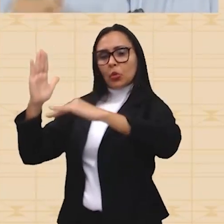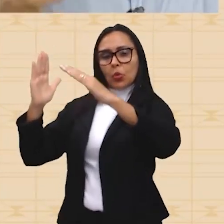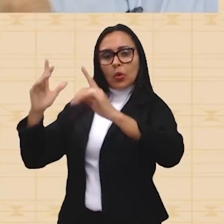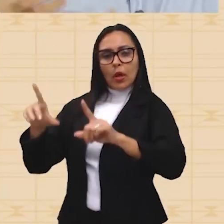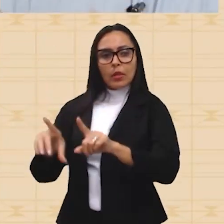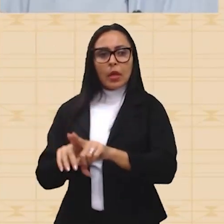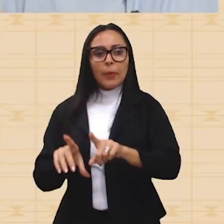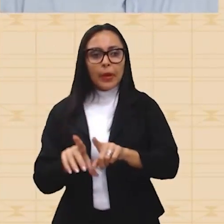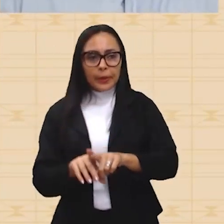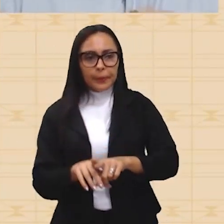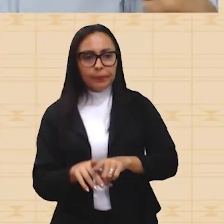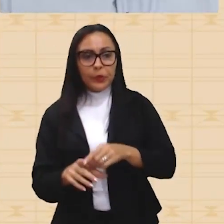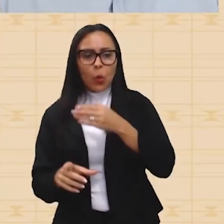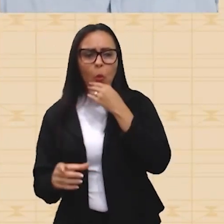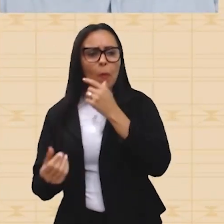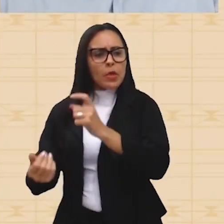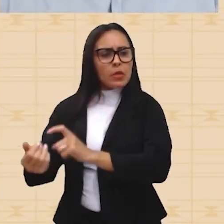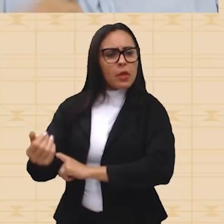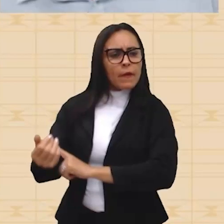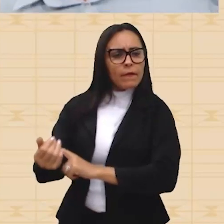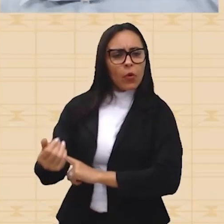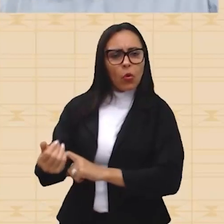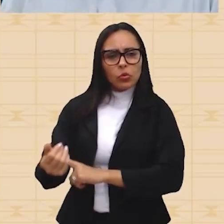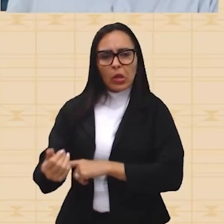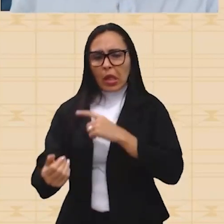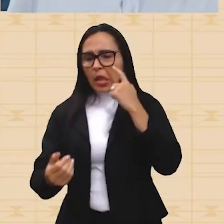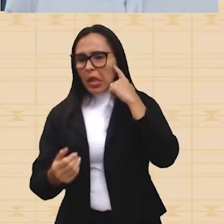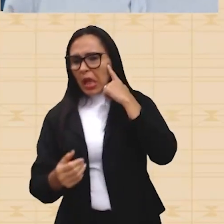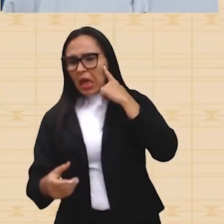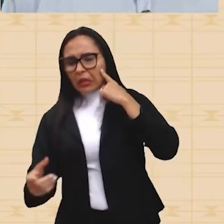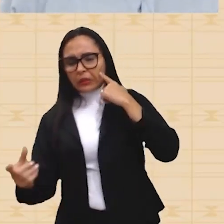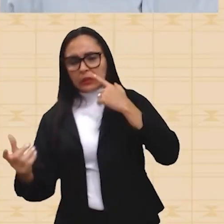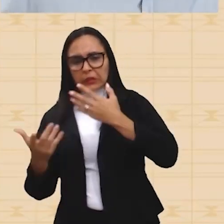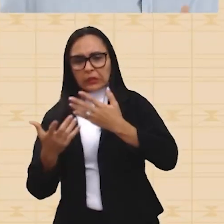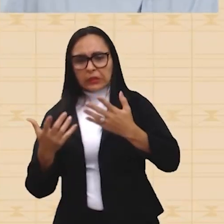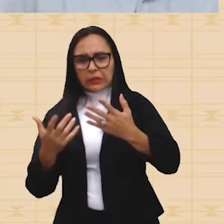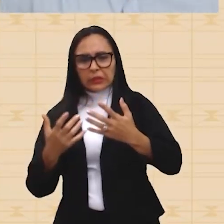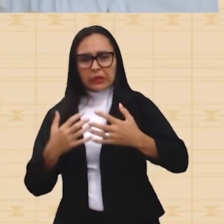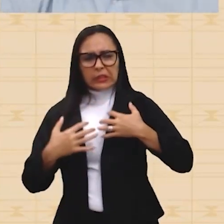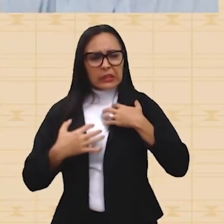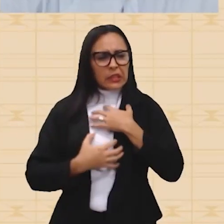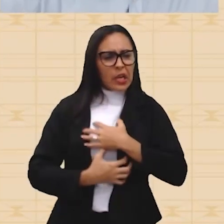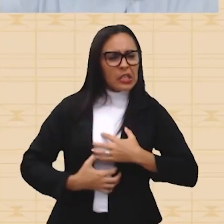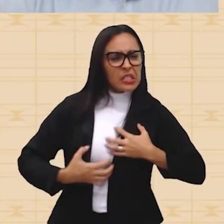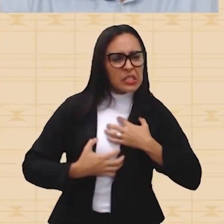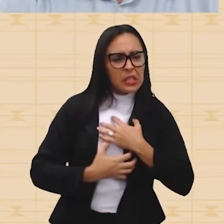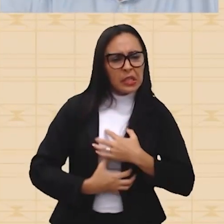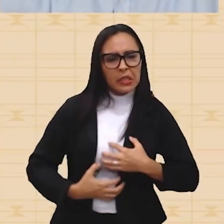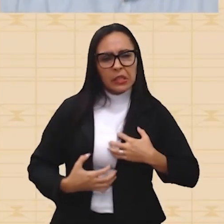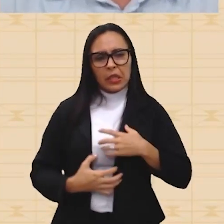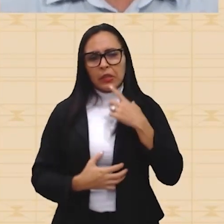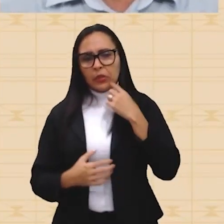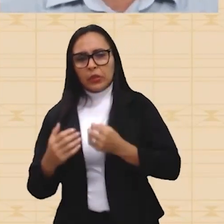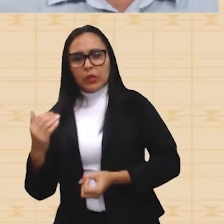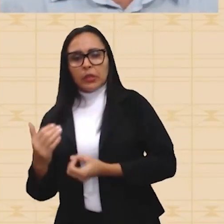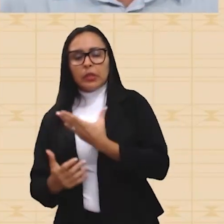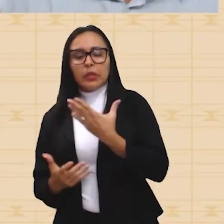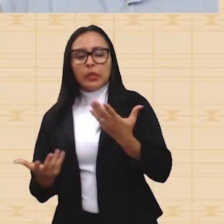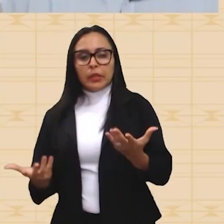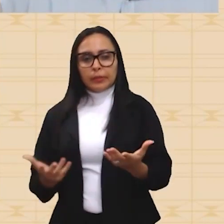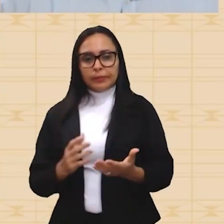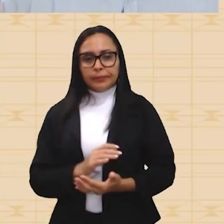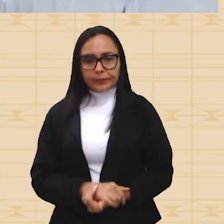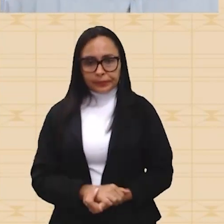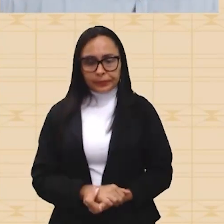reproduzir o homem nervoso, o homem neurótico, o homem agitado, né? O homem que produz, que cria, o homem veloz,